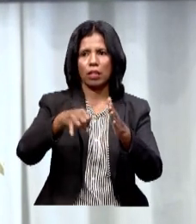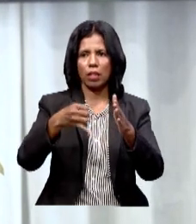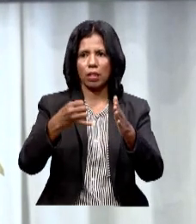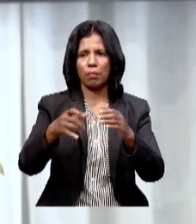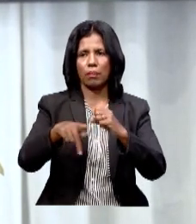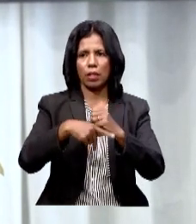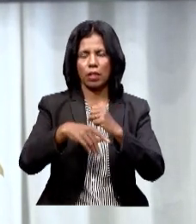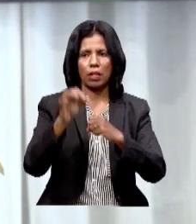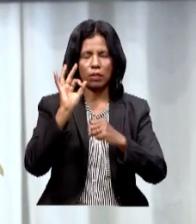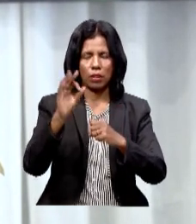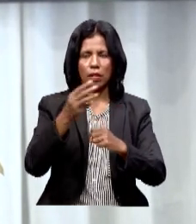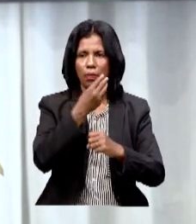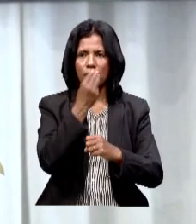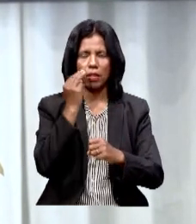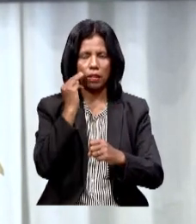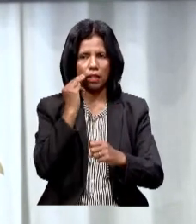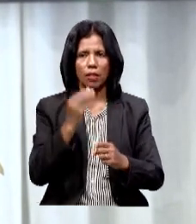per me non maria.